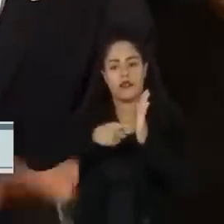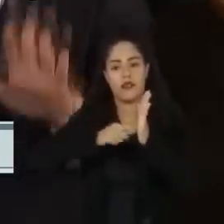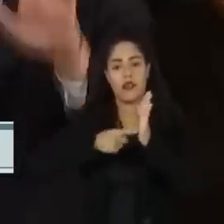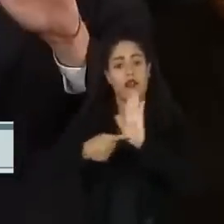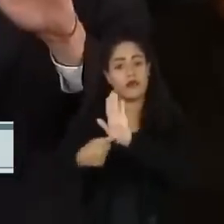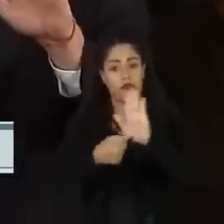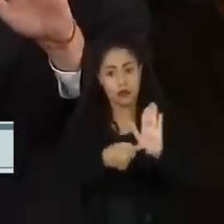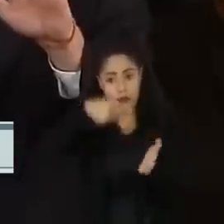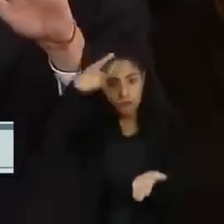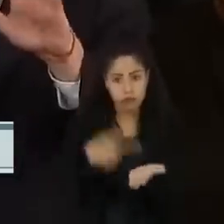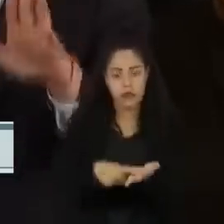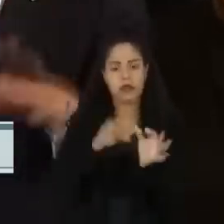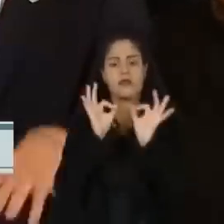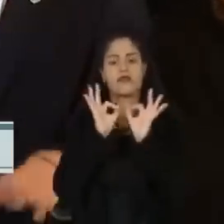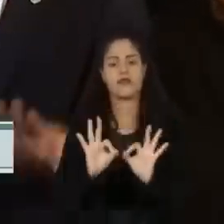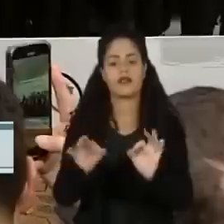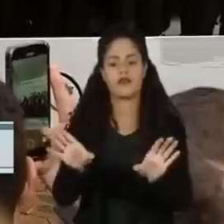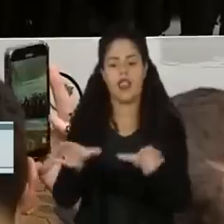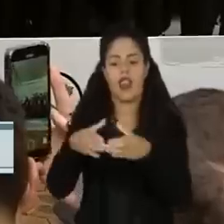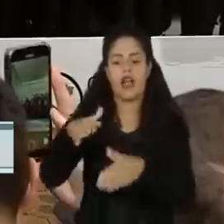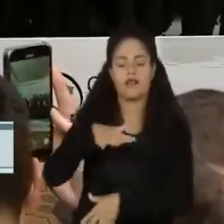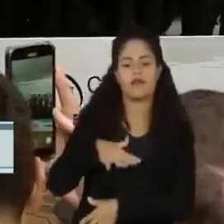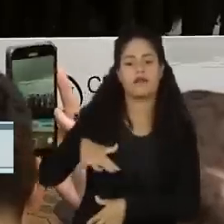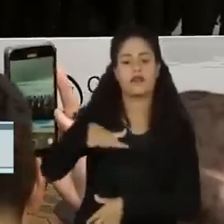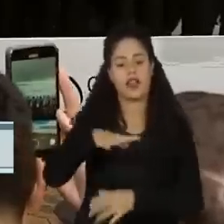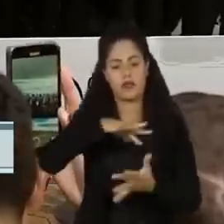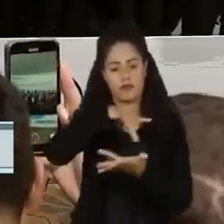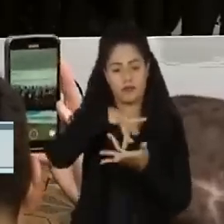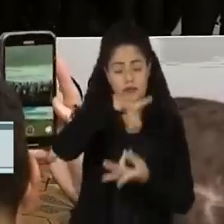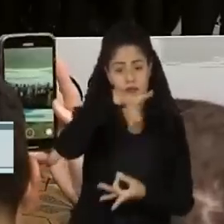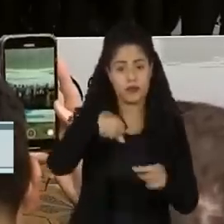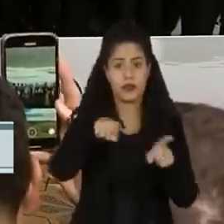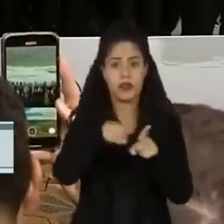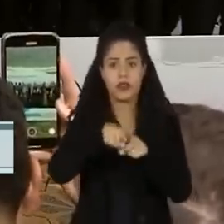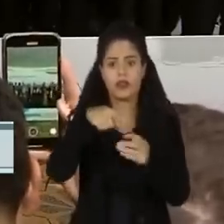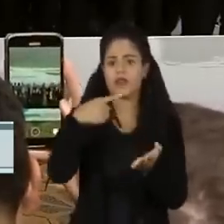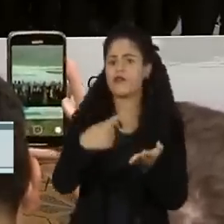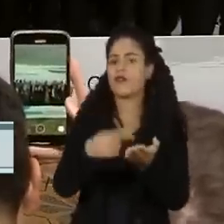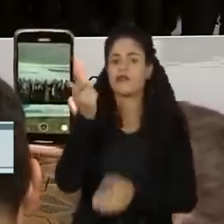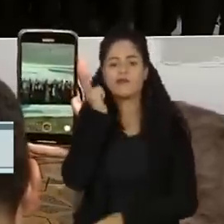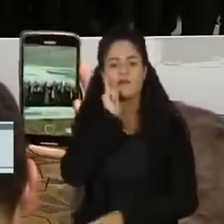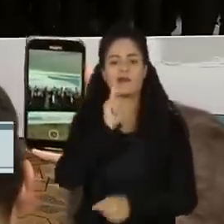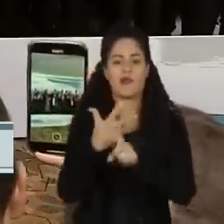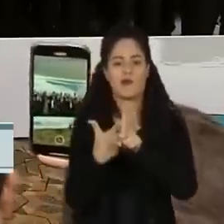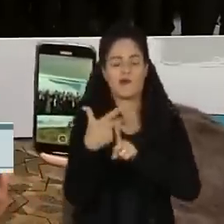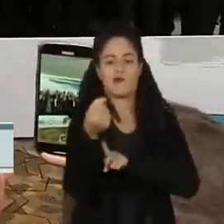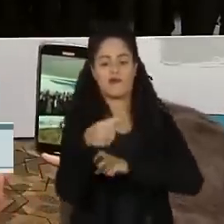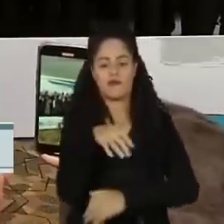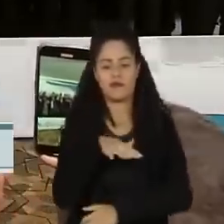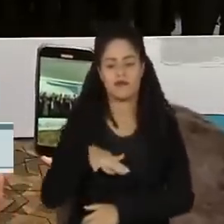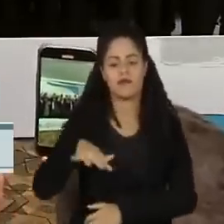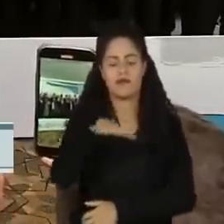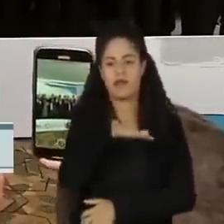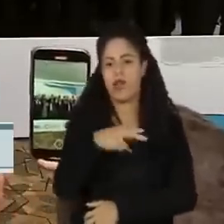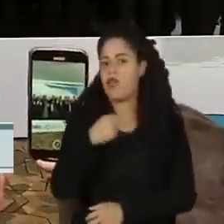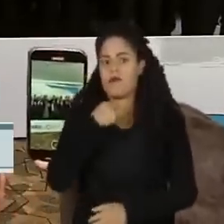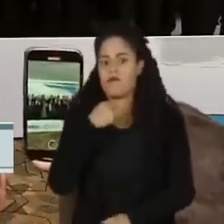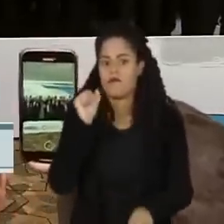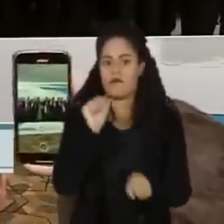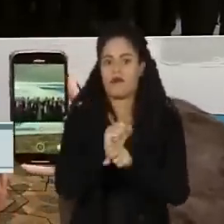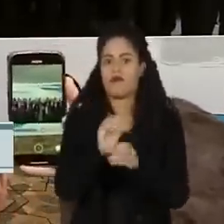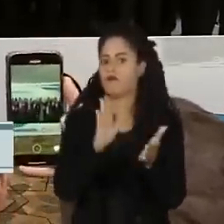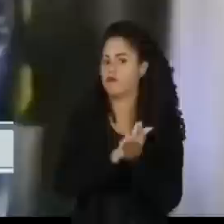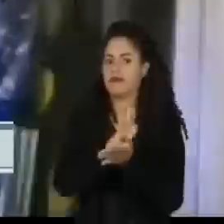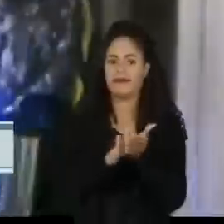reafirmam o compromisso do continente com a democracia tratada como uma conquista da região o que não pode ser interrompido em